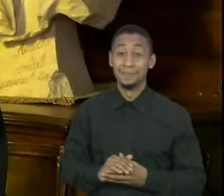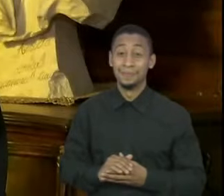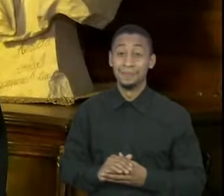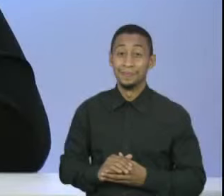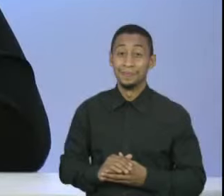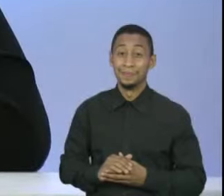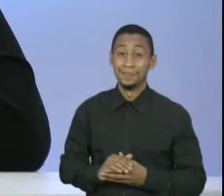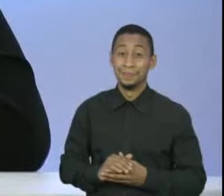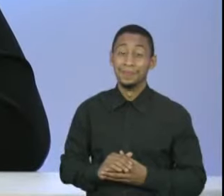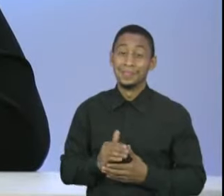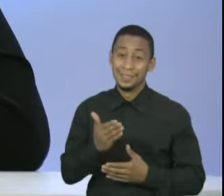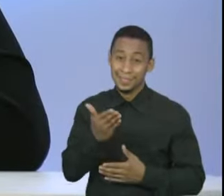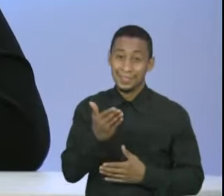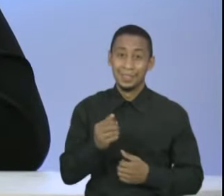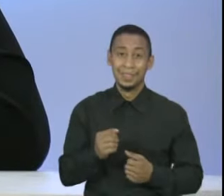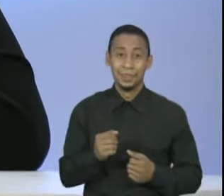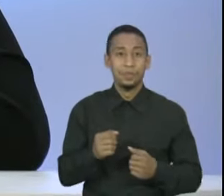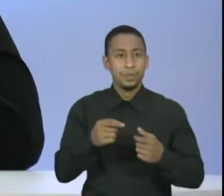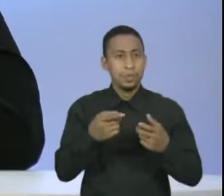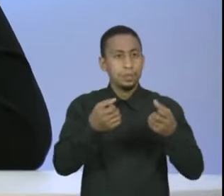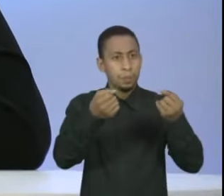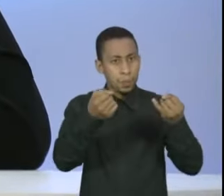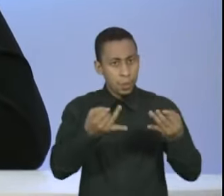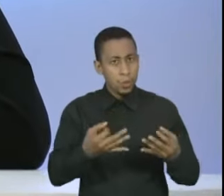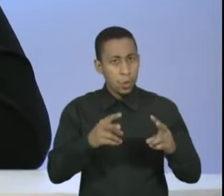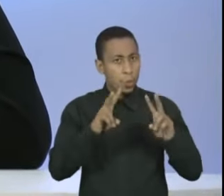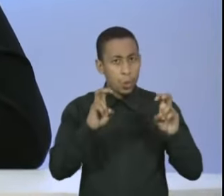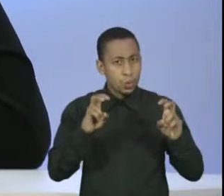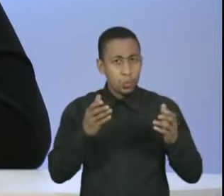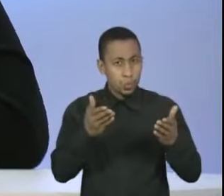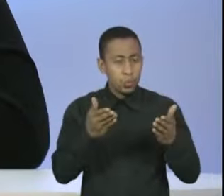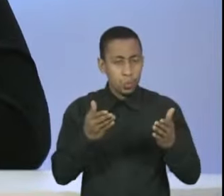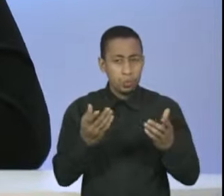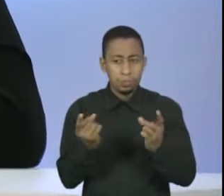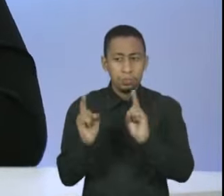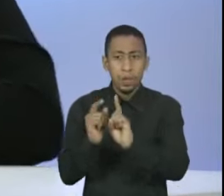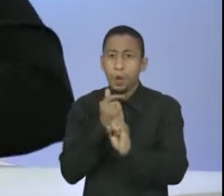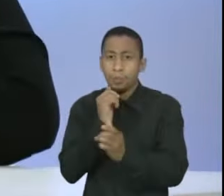é porque o senhor disse que ele não estava se referindo a informação